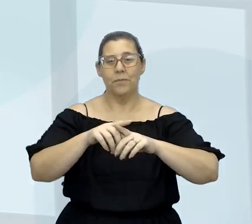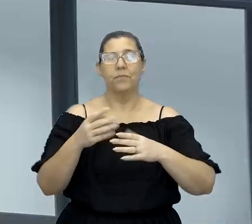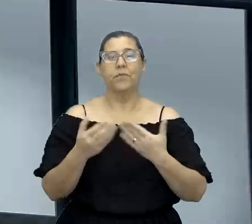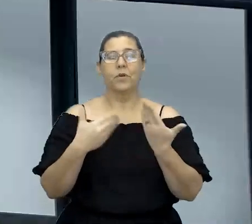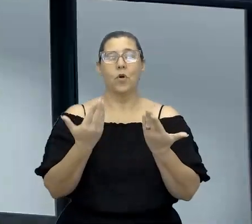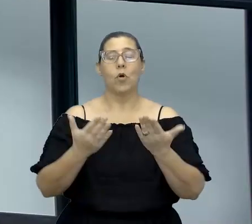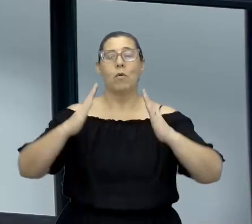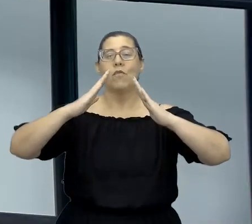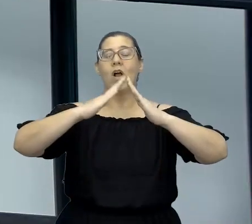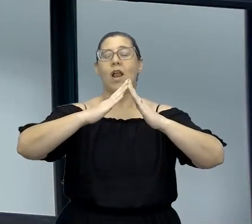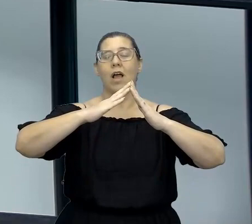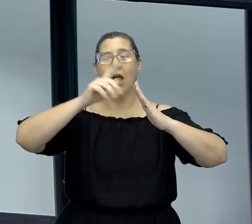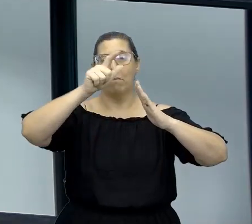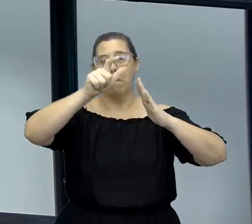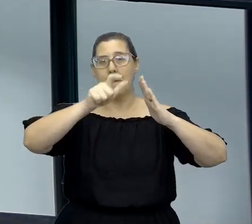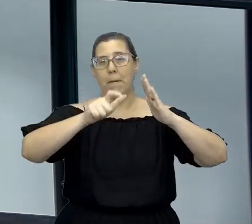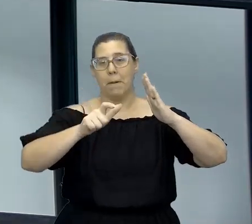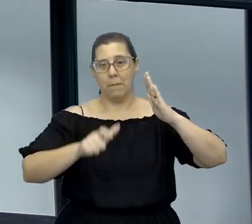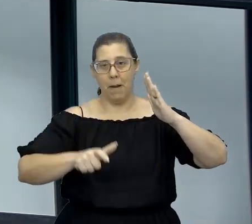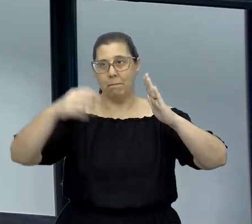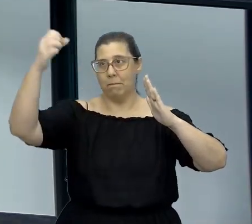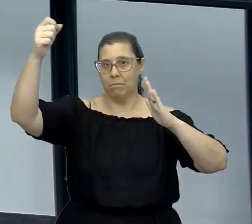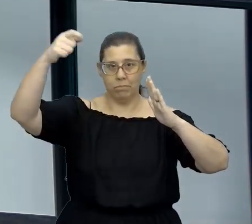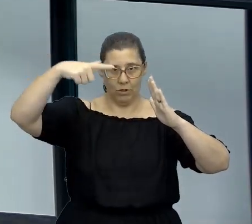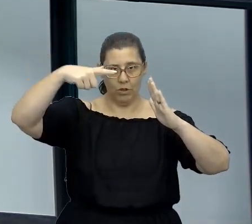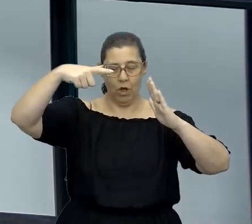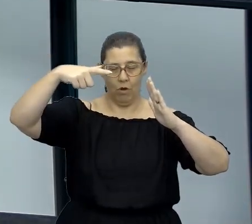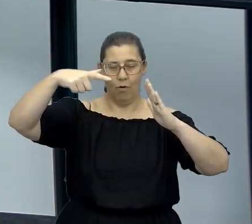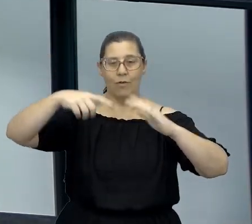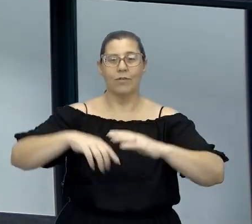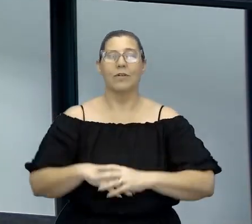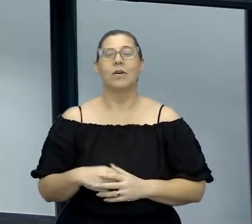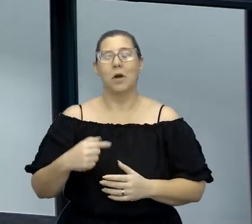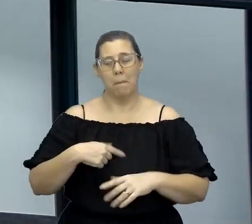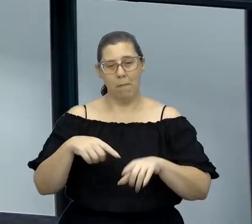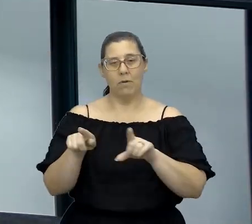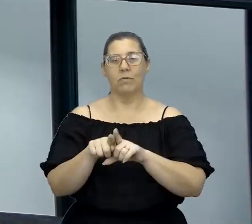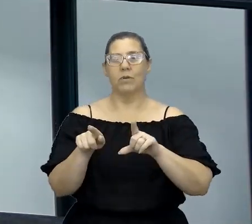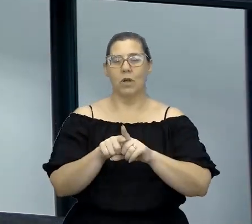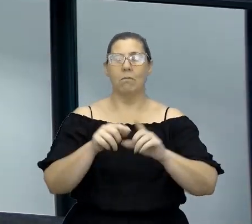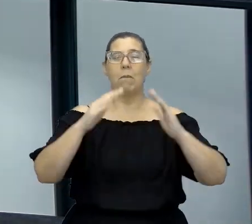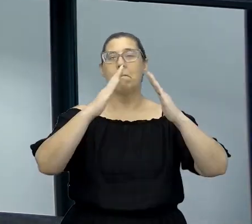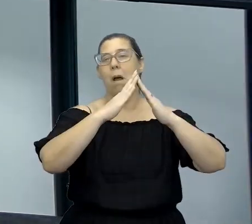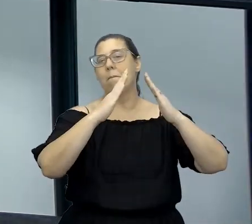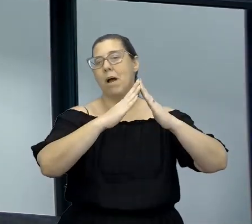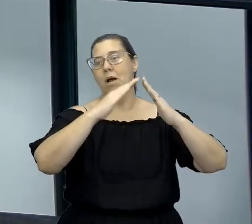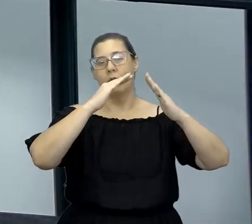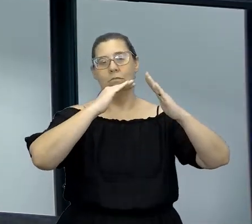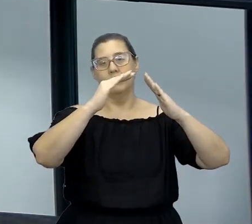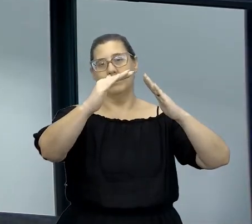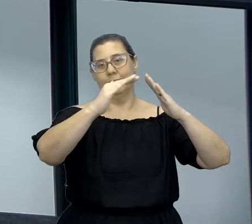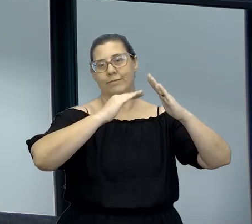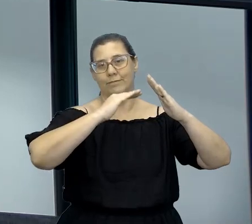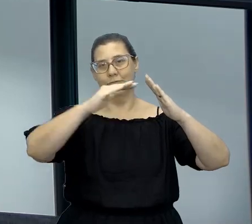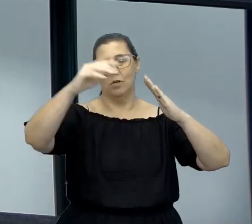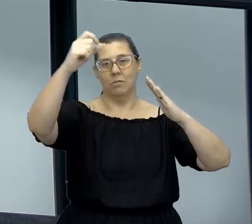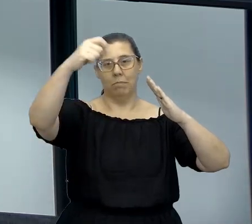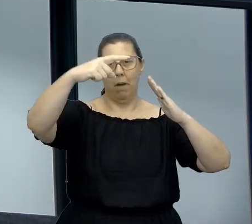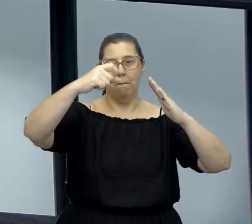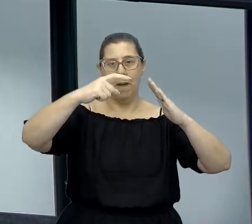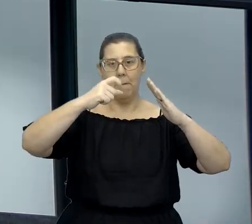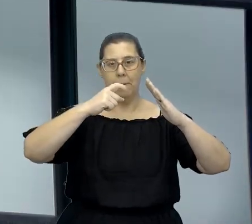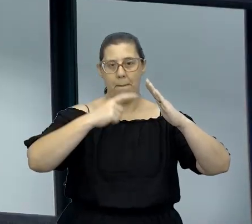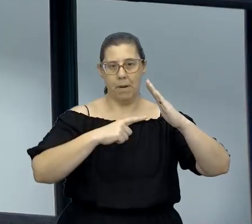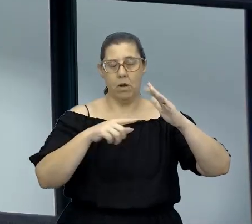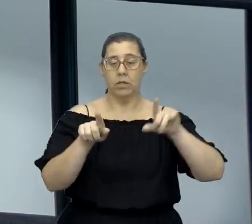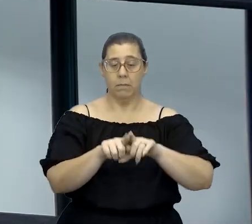vou colocar placas fotovoltaicas, eu posso colocar tanto elas no telhado, na parte de cima da casa,